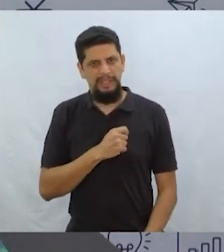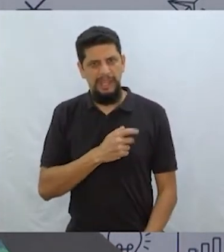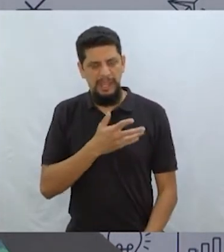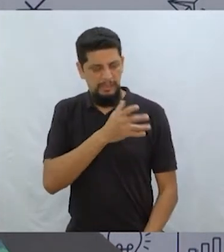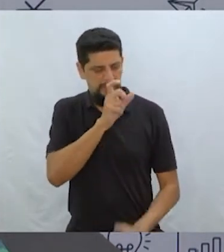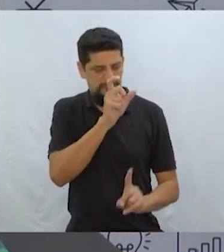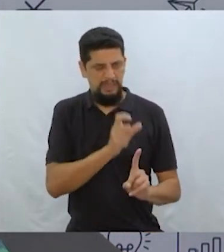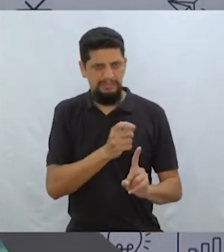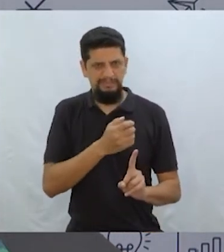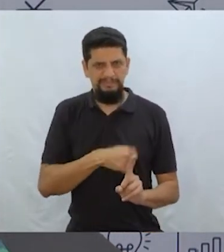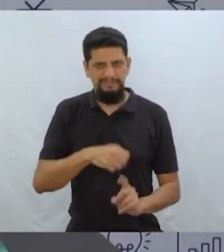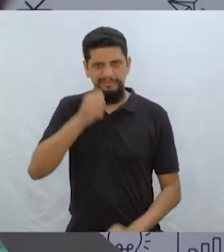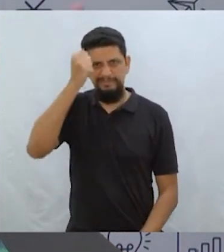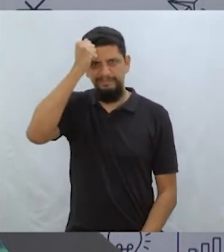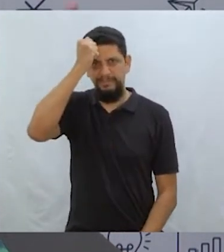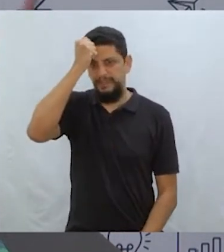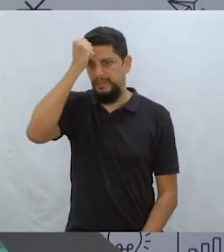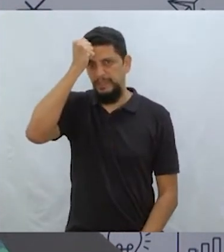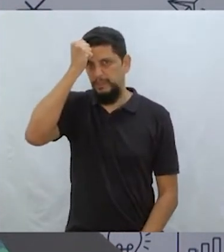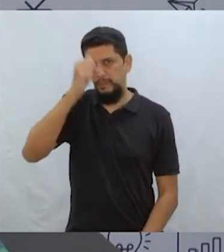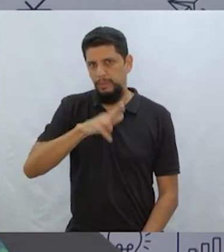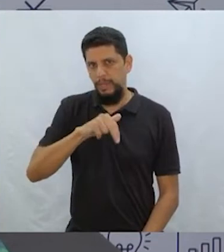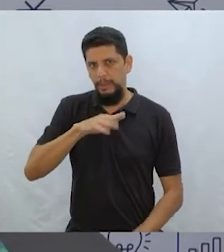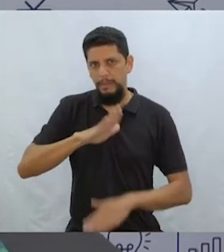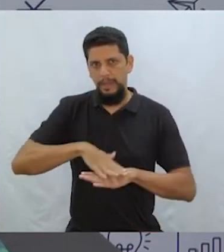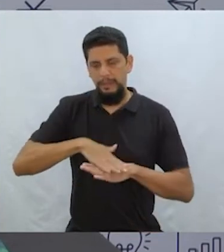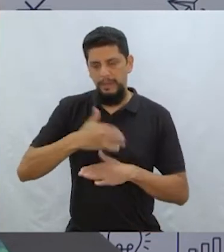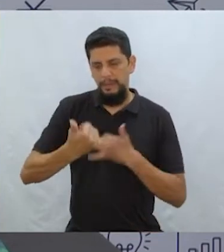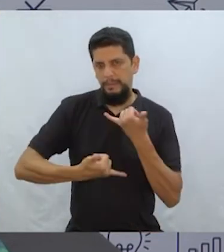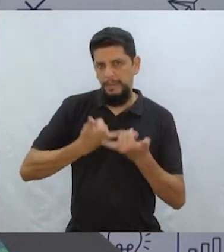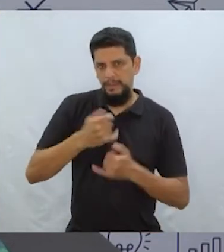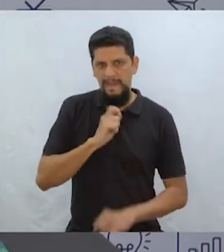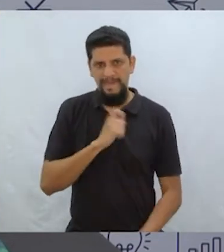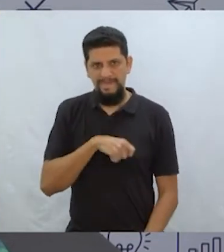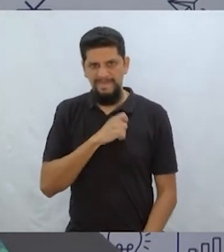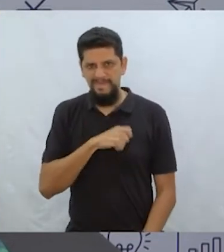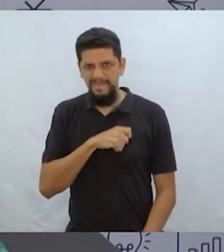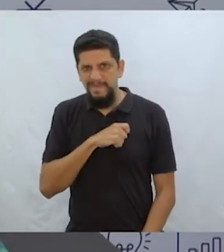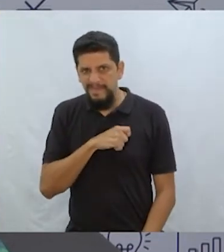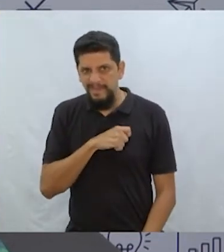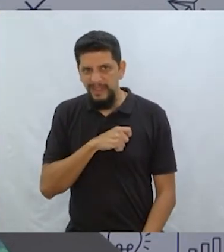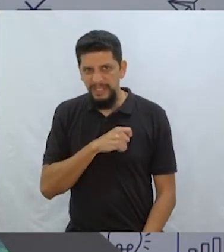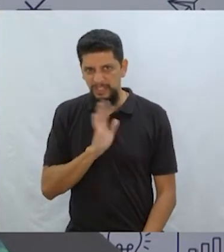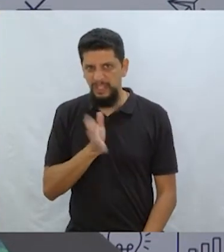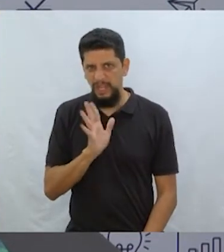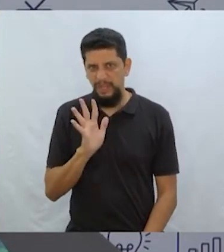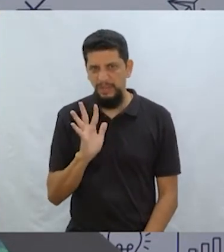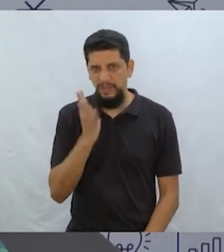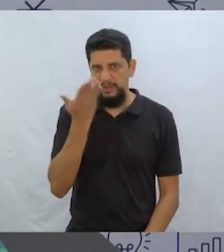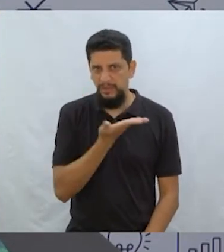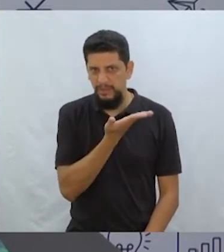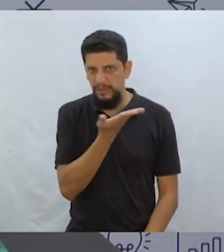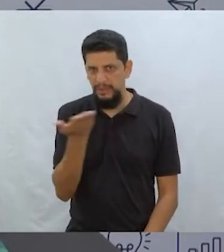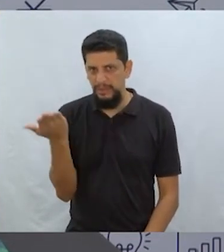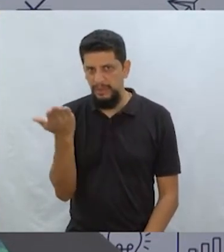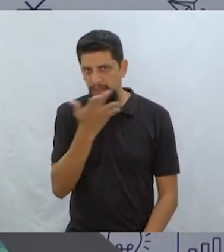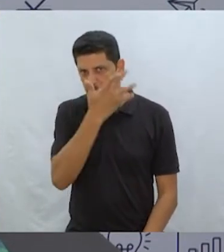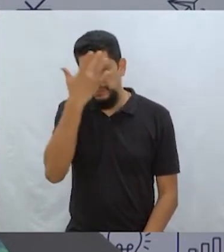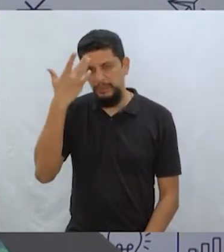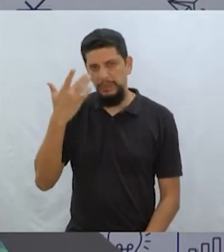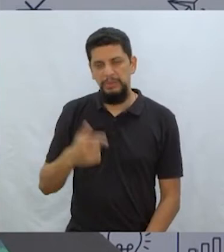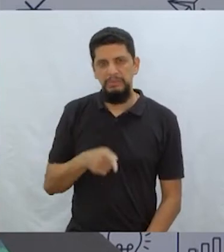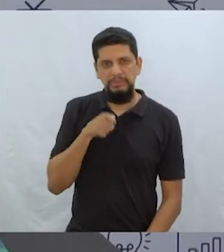totalmente arrependida in dizendo que não vai fazer mais será que não vai fazer mais mesmo já aconteceu com você de